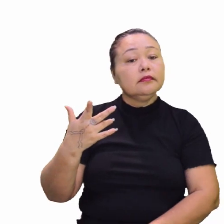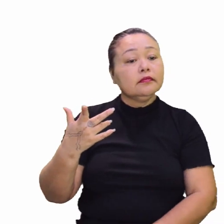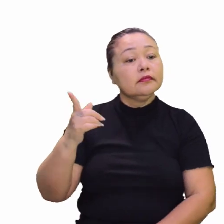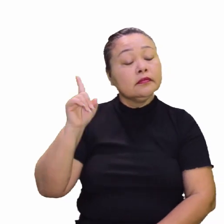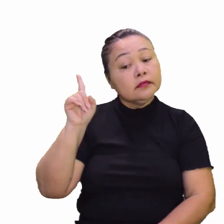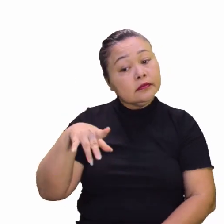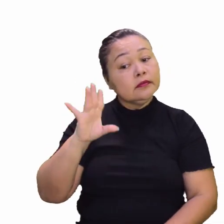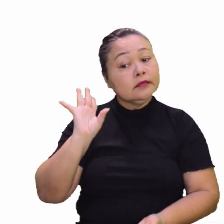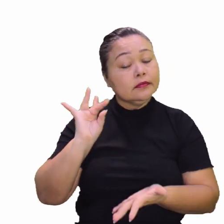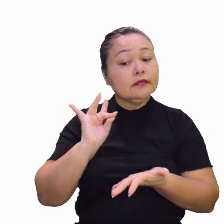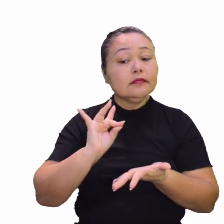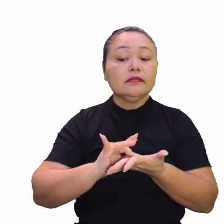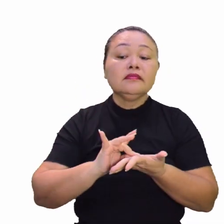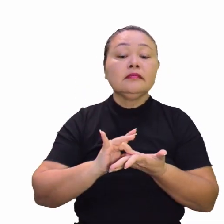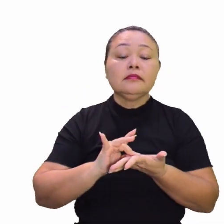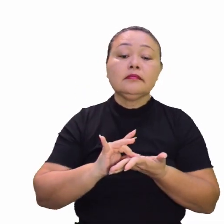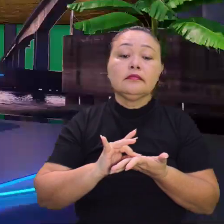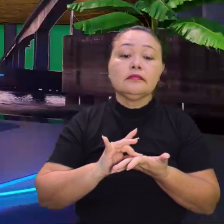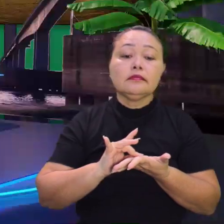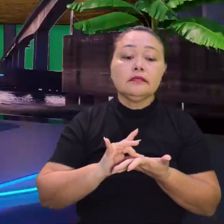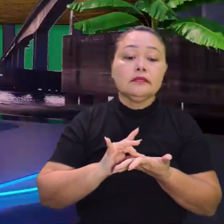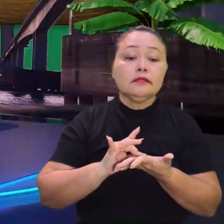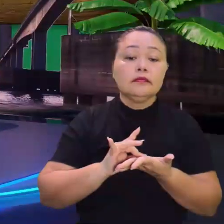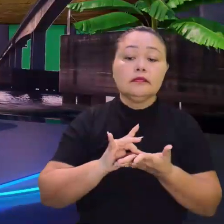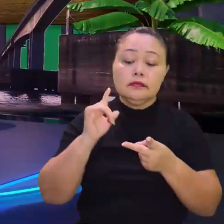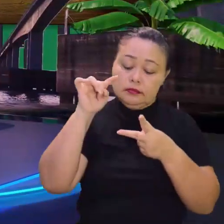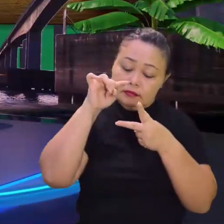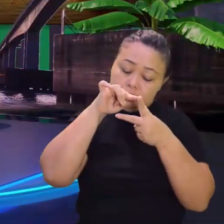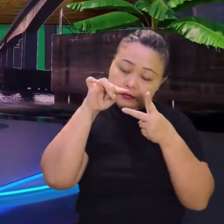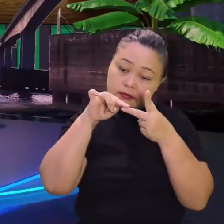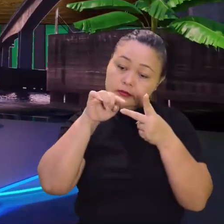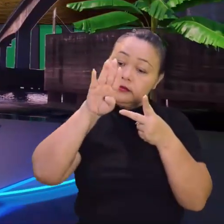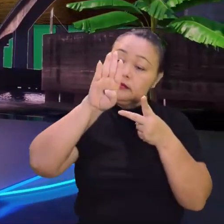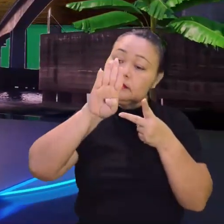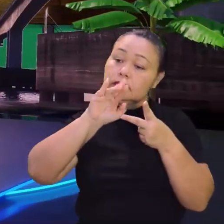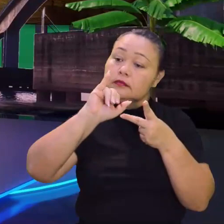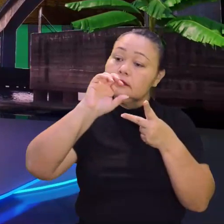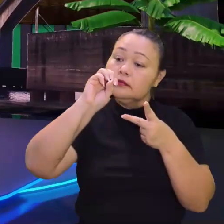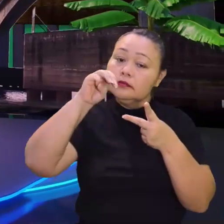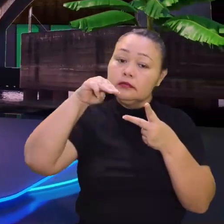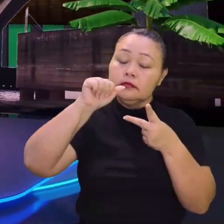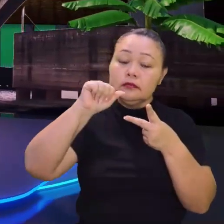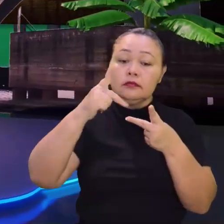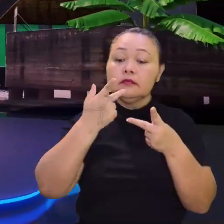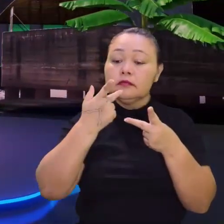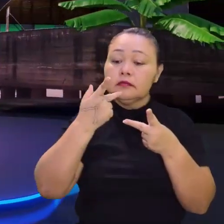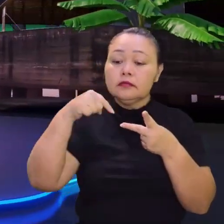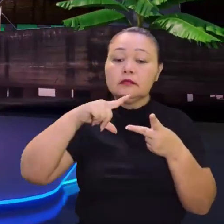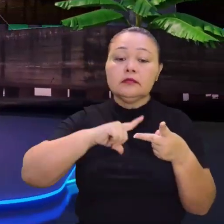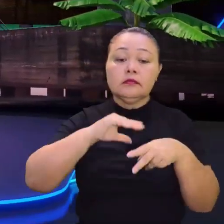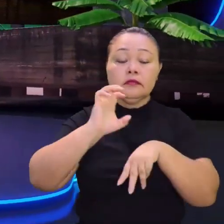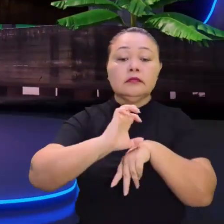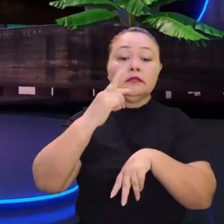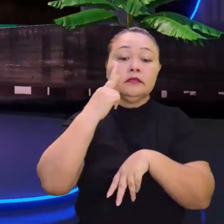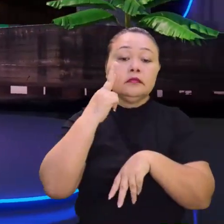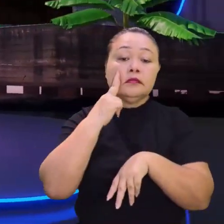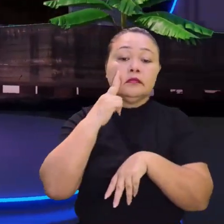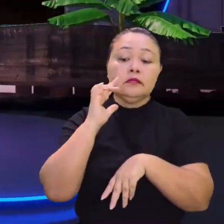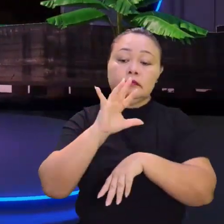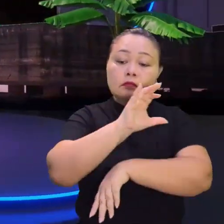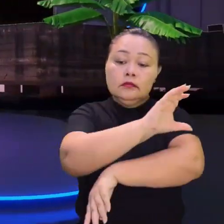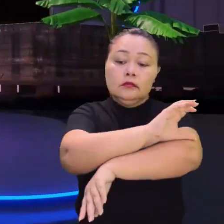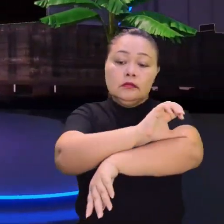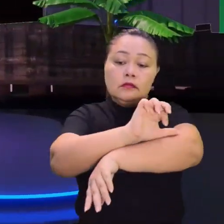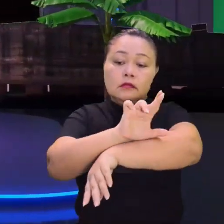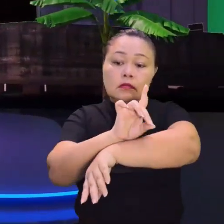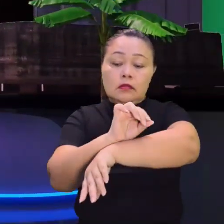ele realmente é os dois grandes biomas que nós temos aqui, como você disse. Exatamente. É o cerrado e o